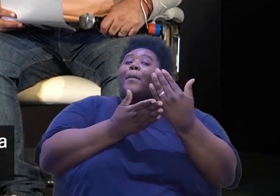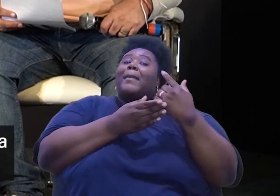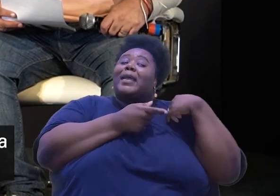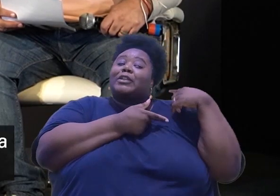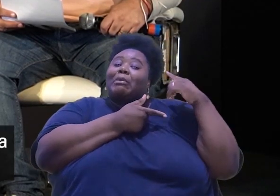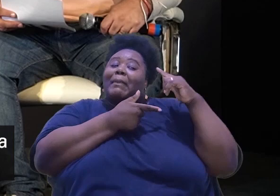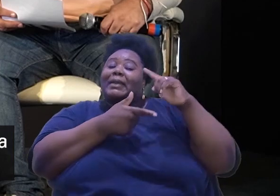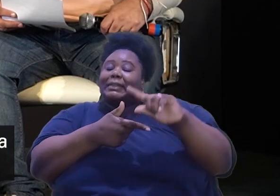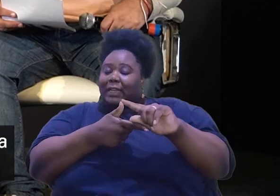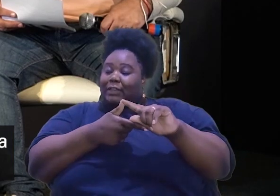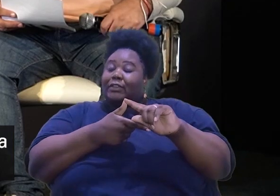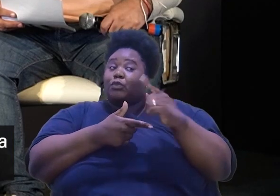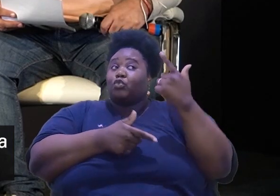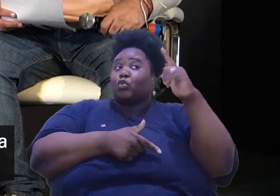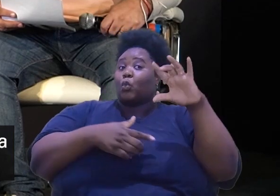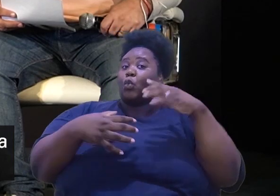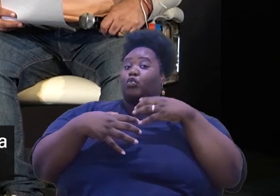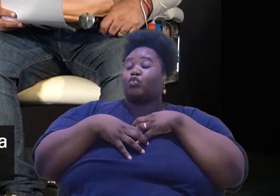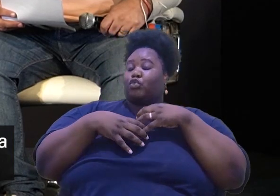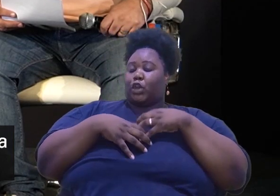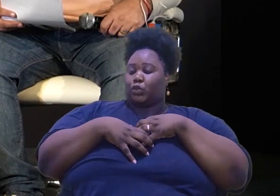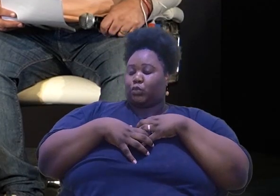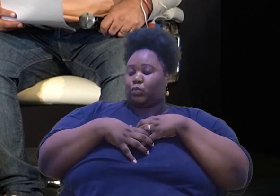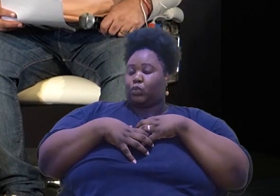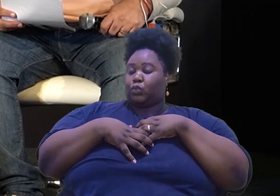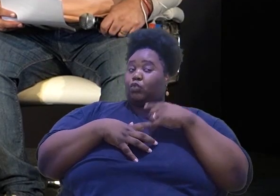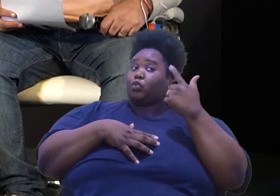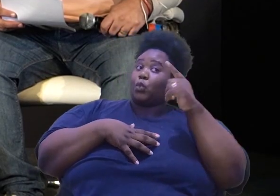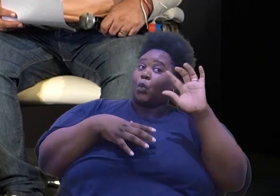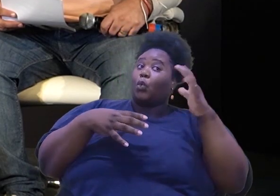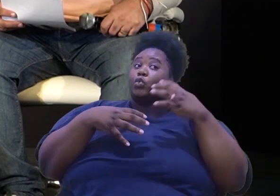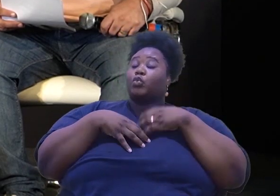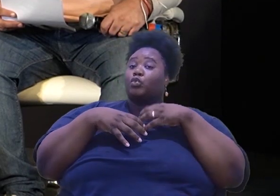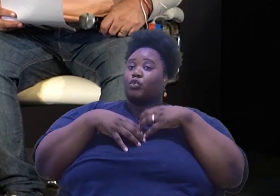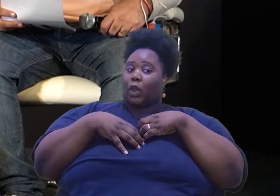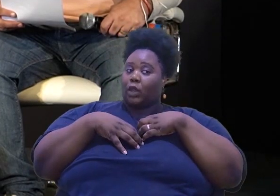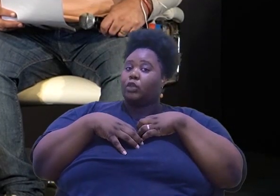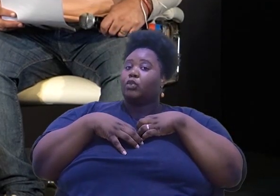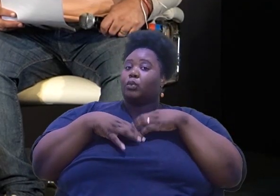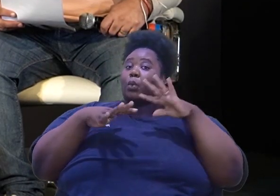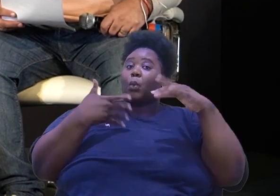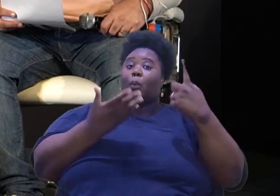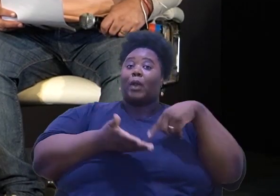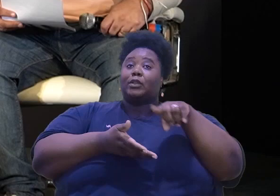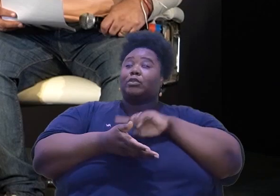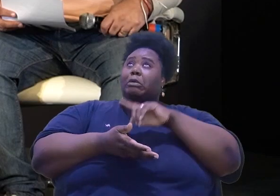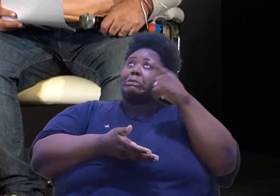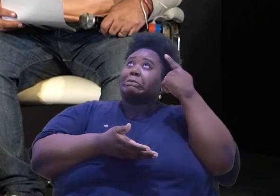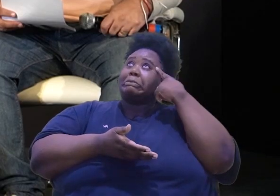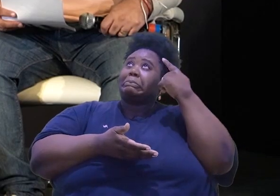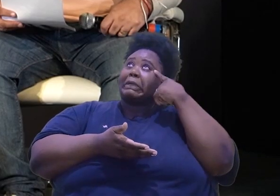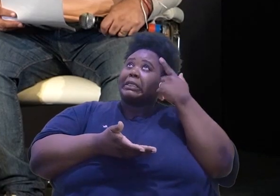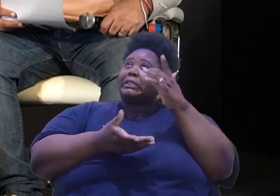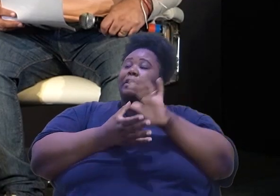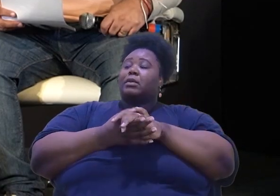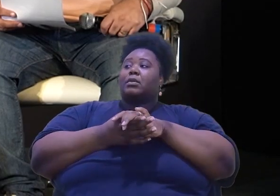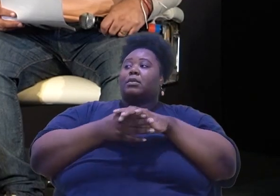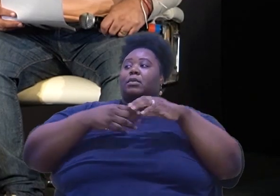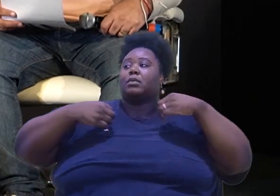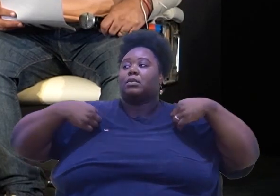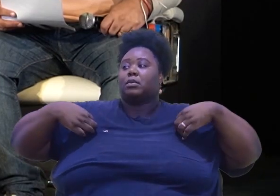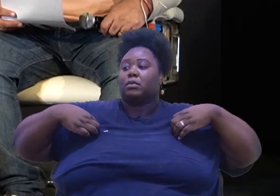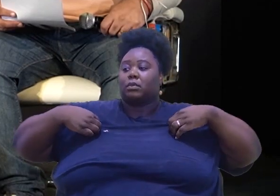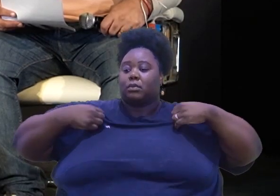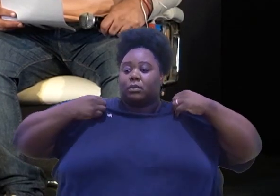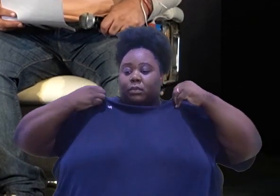literatura brasileira, de uma outra forma, né? De uma outra forma, de quando a gente pensa de